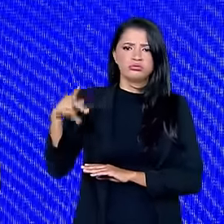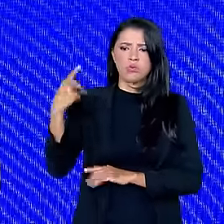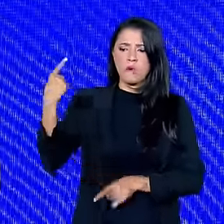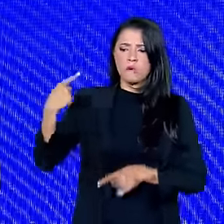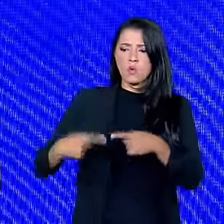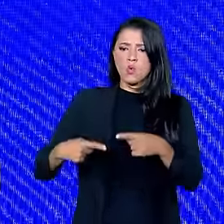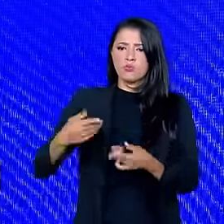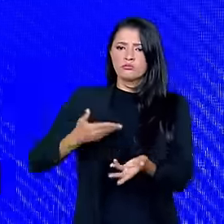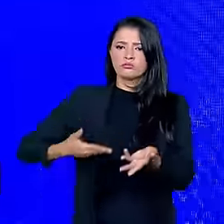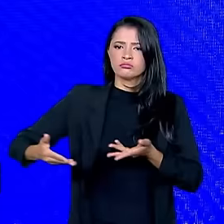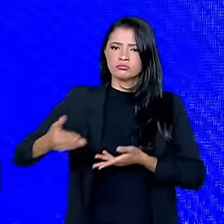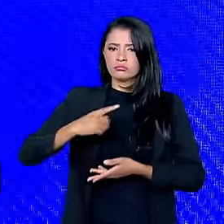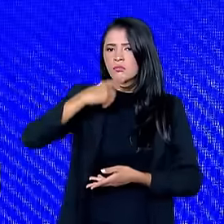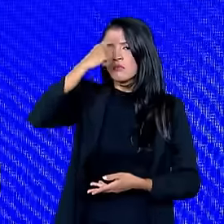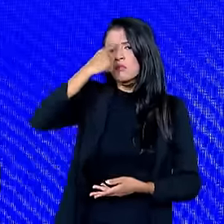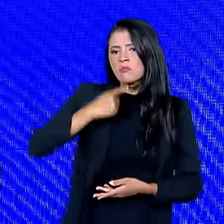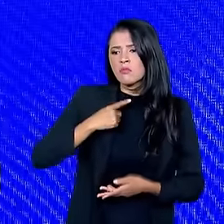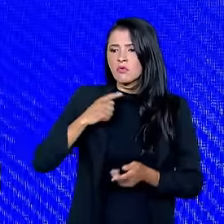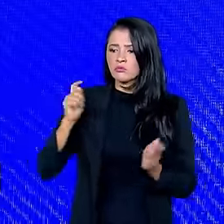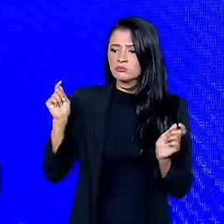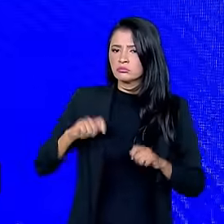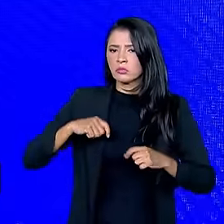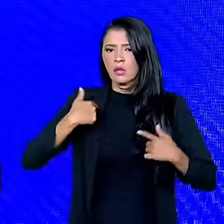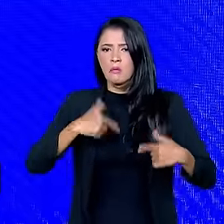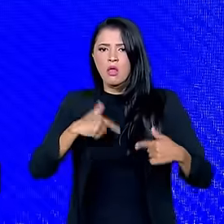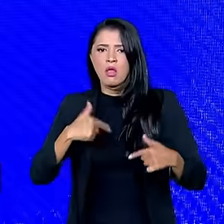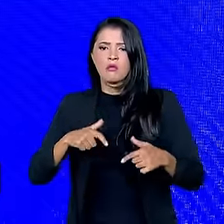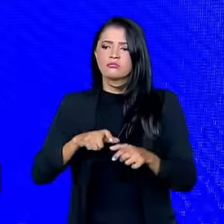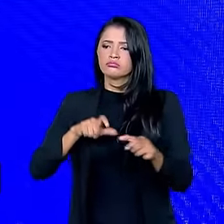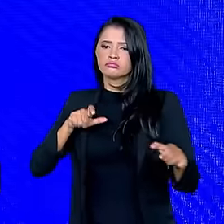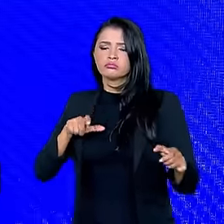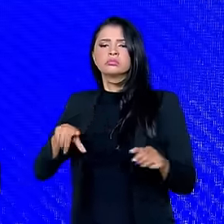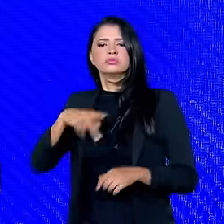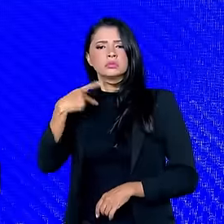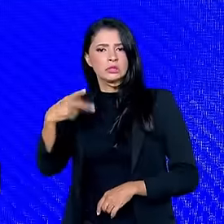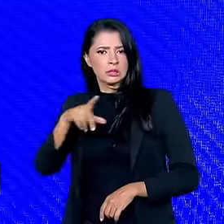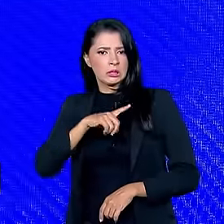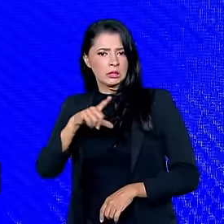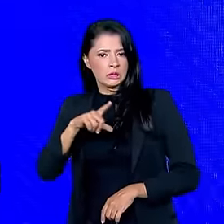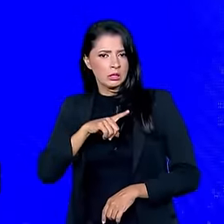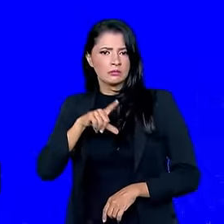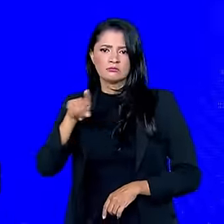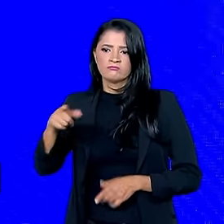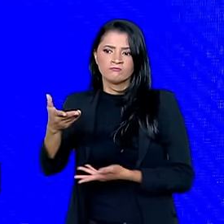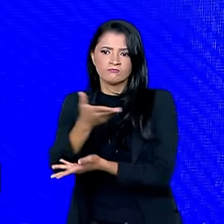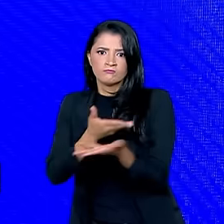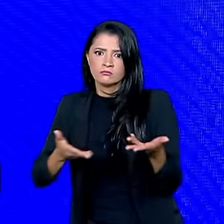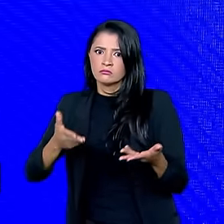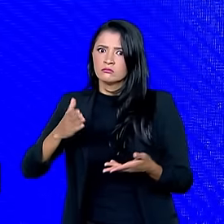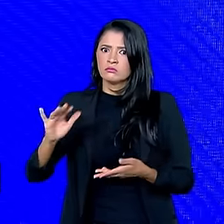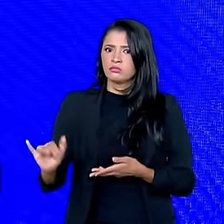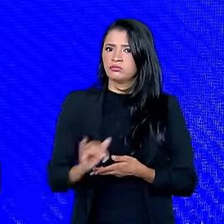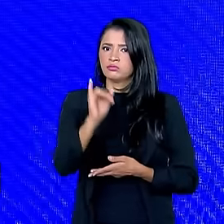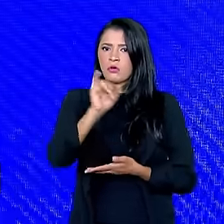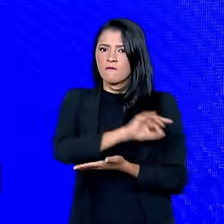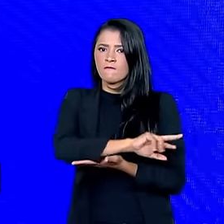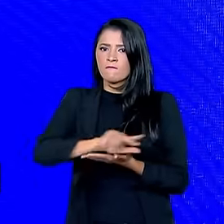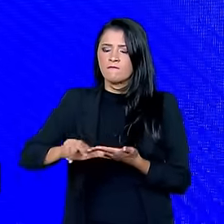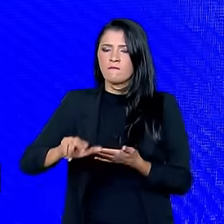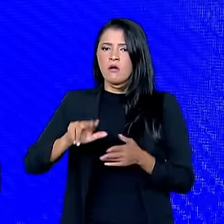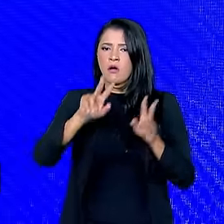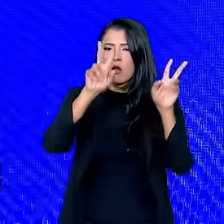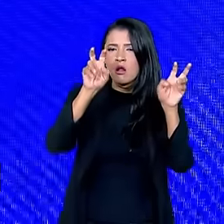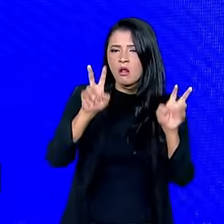política externa de perfil ativo e independente. É um interlocutor-chave em vários temas de